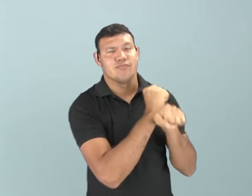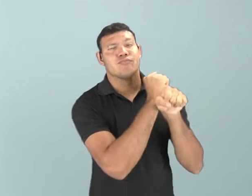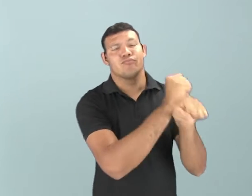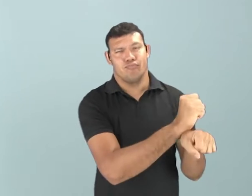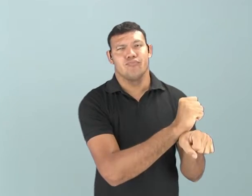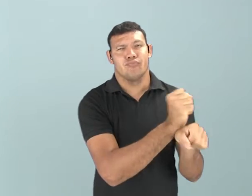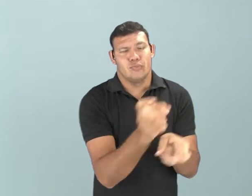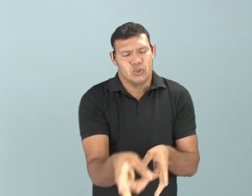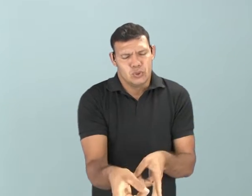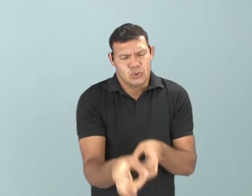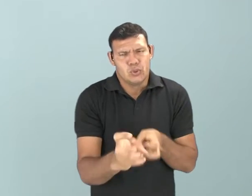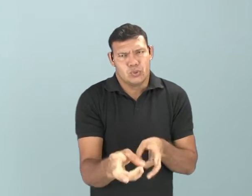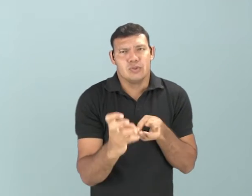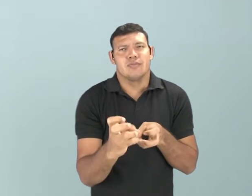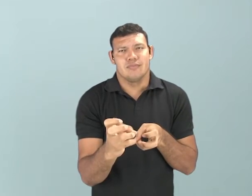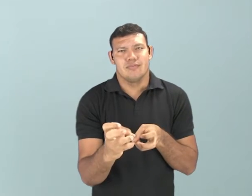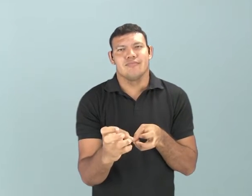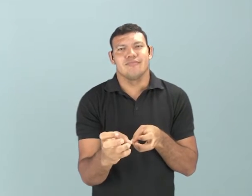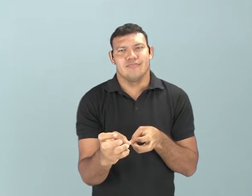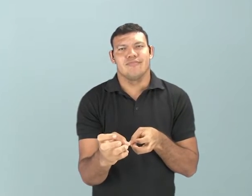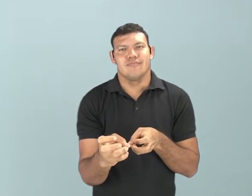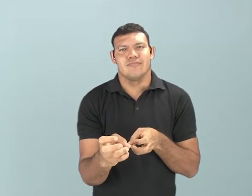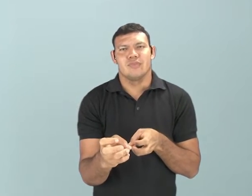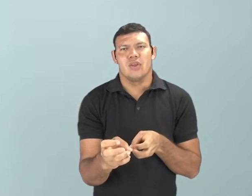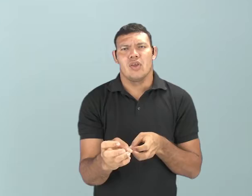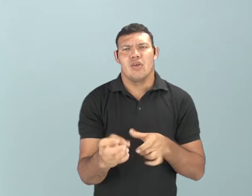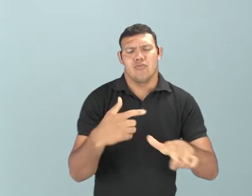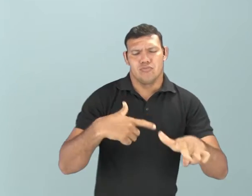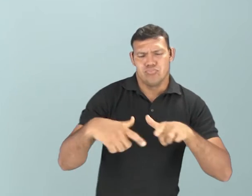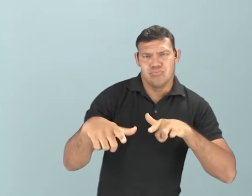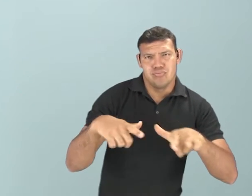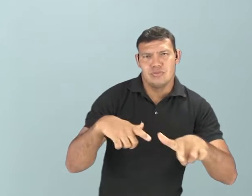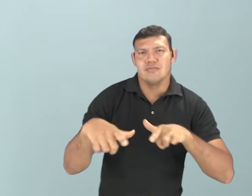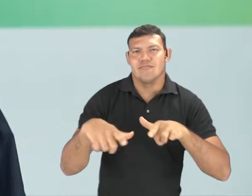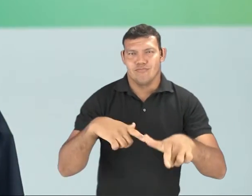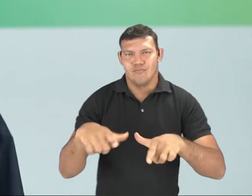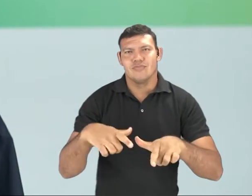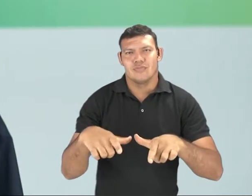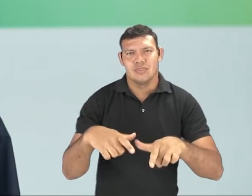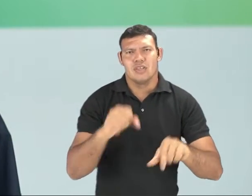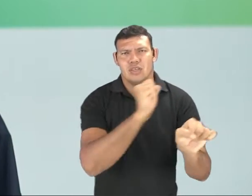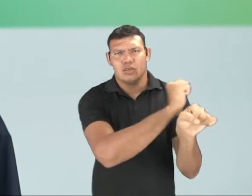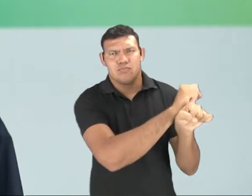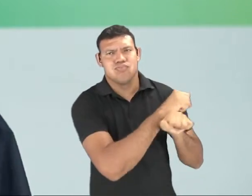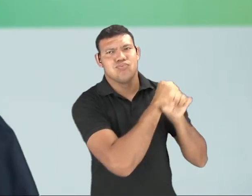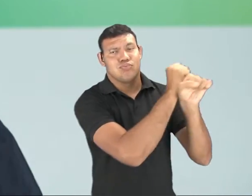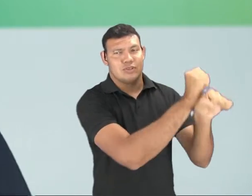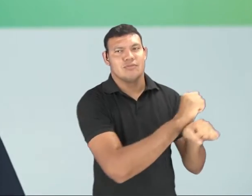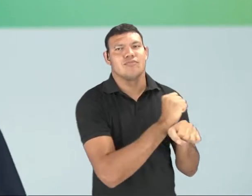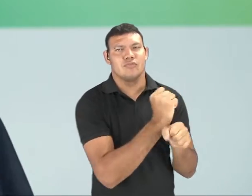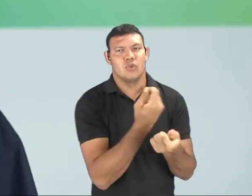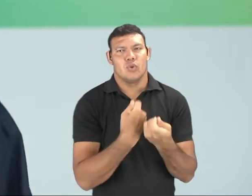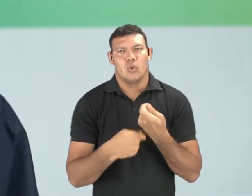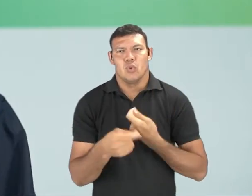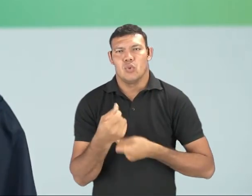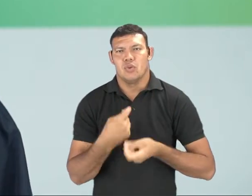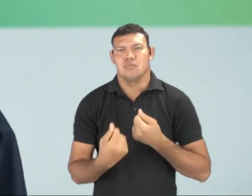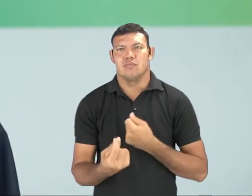outros continentes. Então, o grande celeiro da mão de obra escrava para a acumulação capitalista europeia